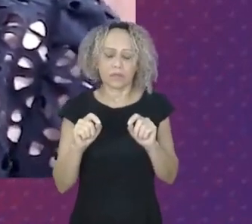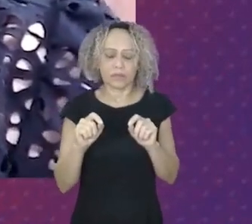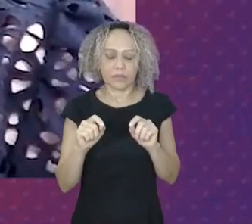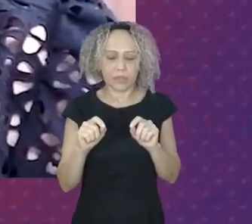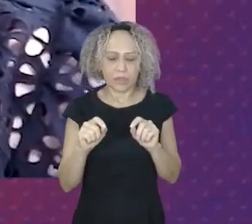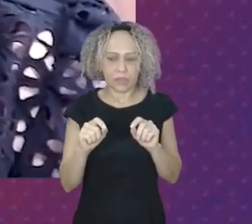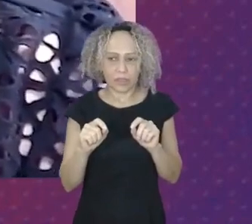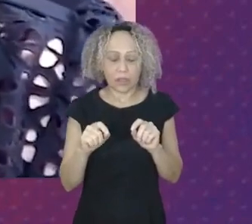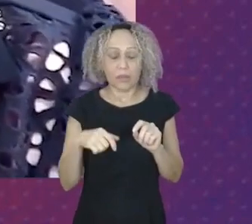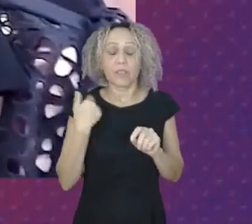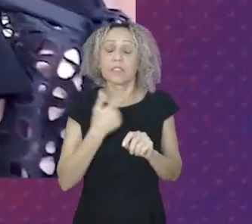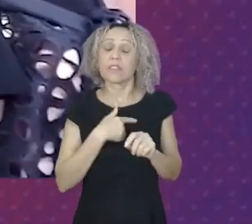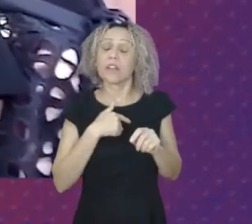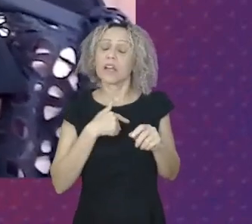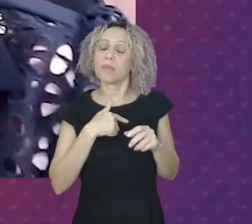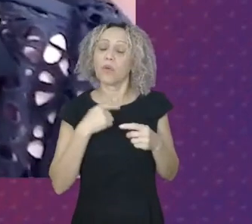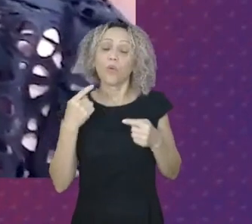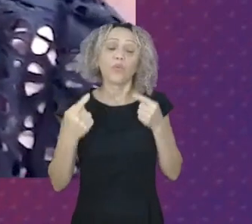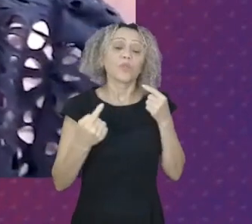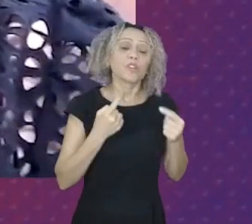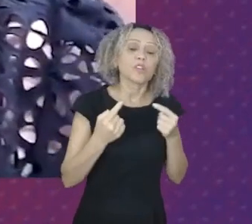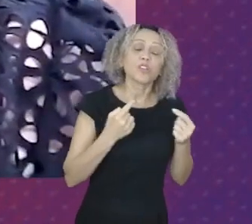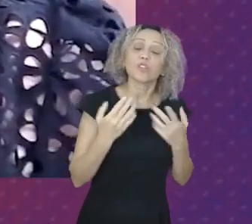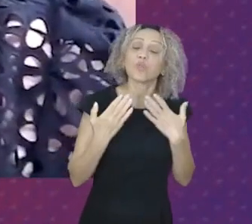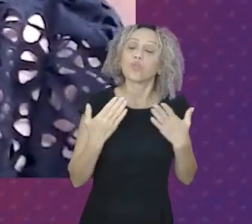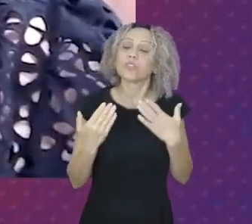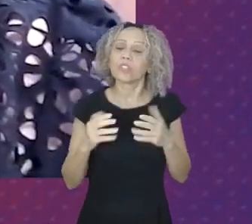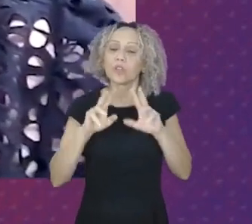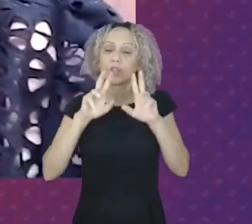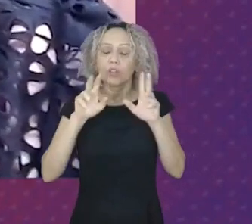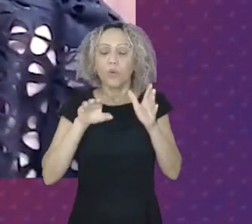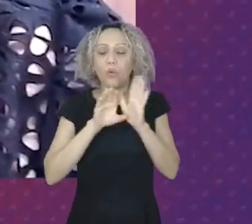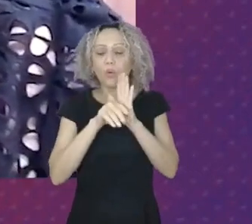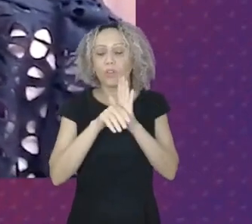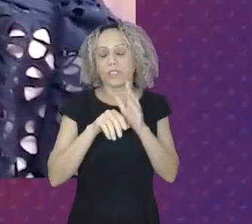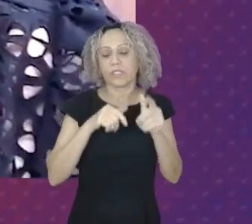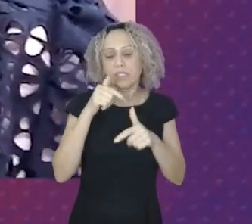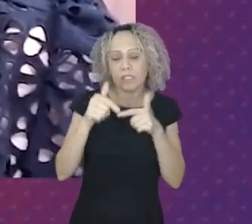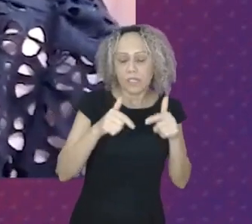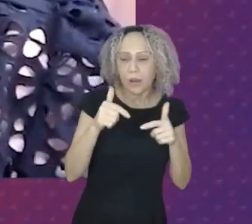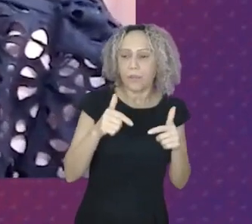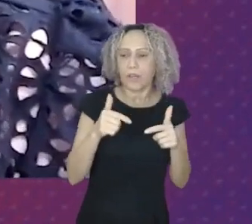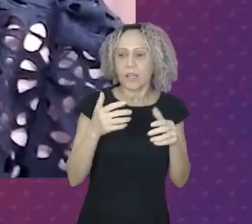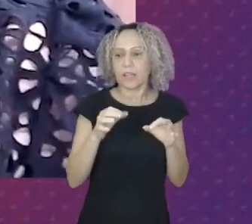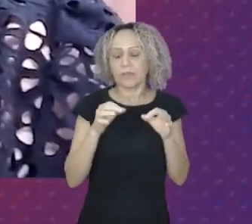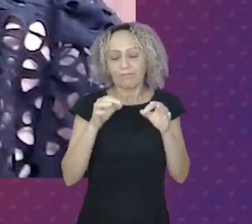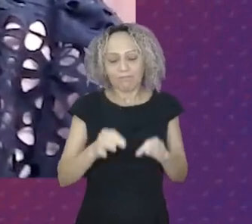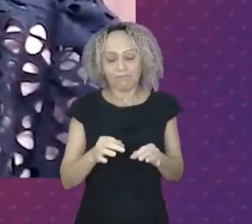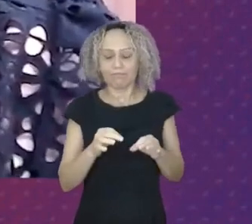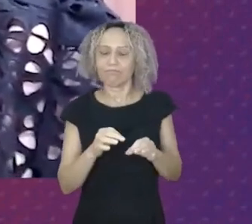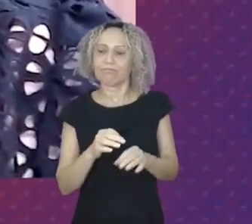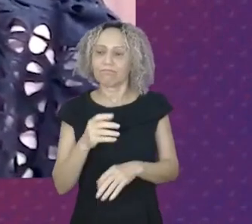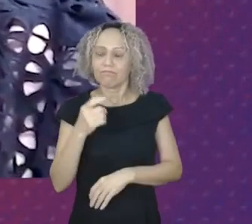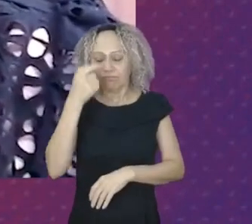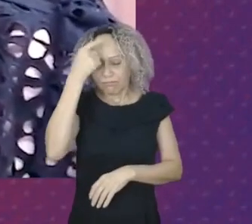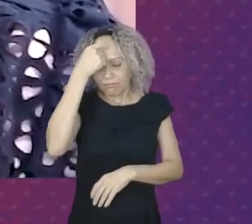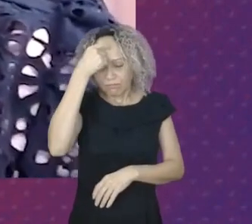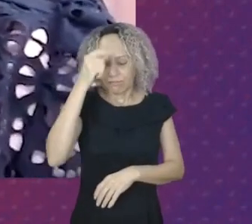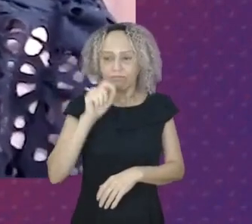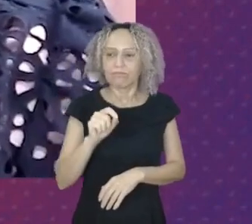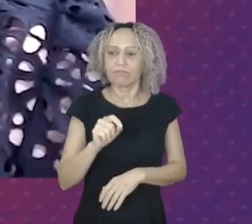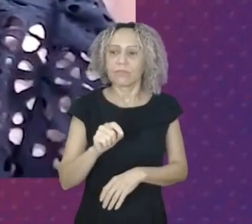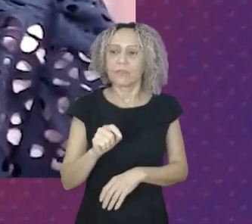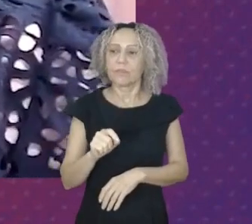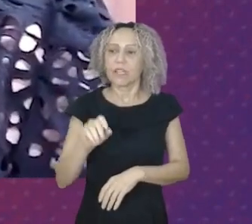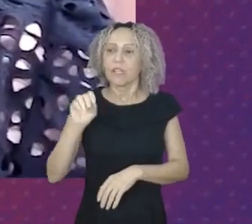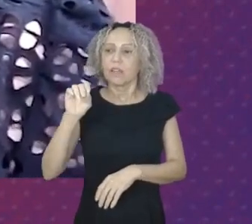o conceito de trabalho decente, que o Brasil, como signatário da OIT, já prevê essa questão, né,